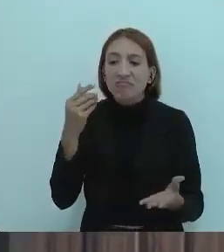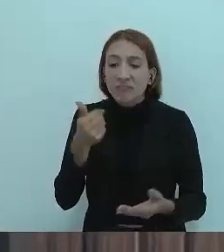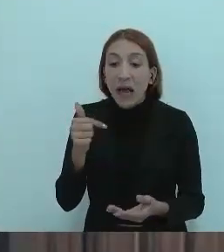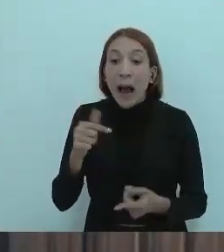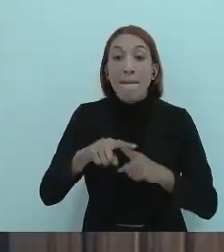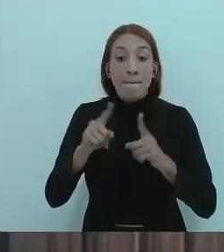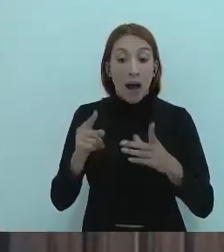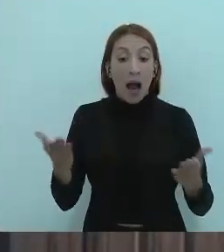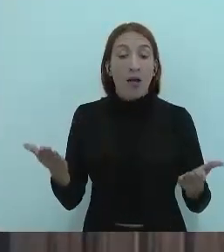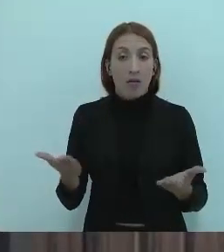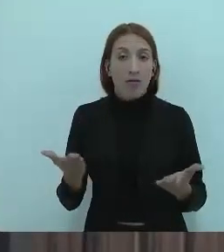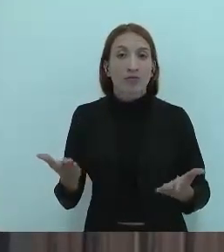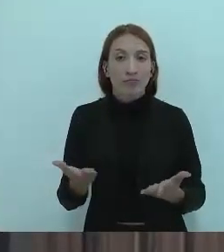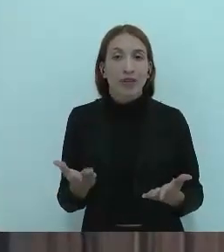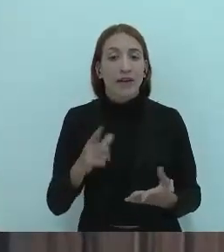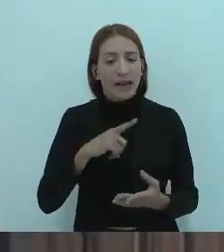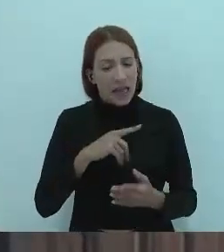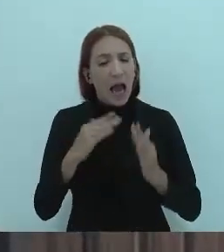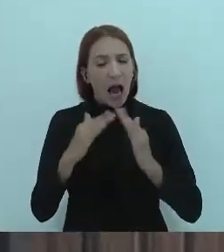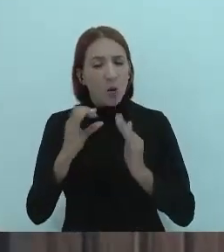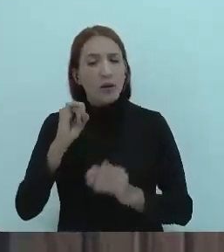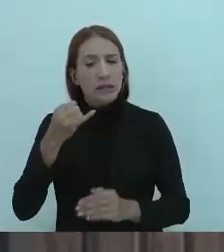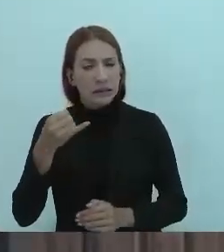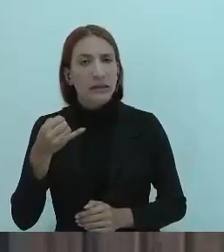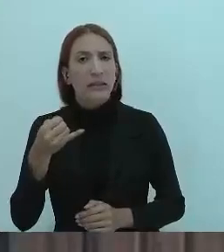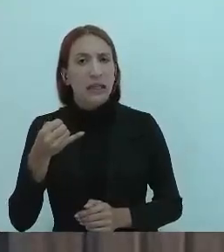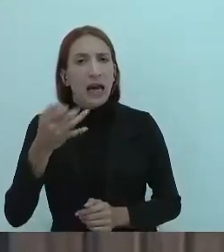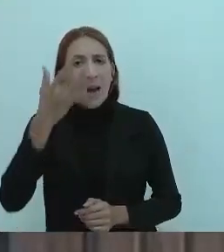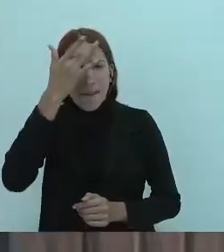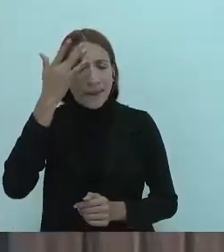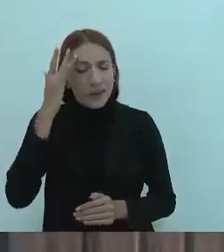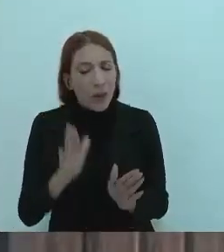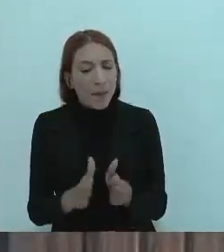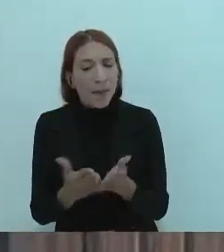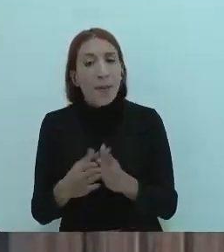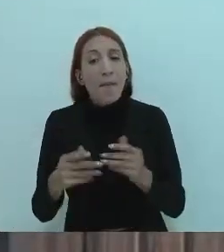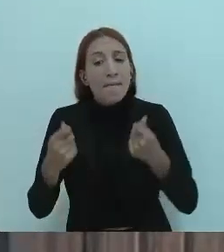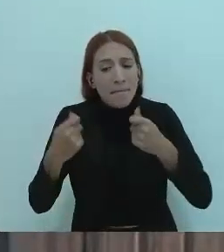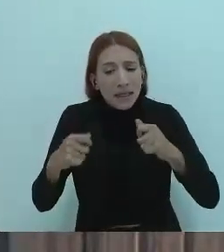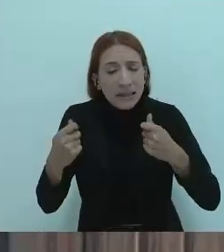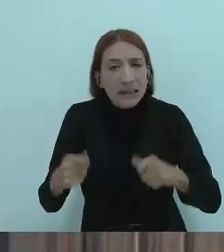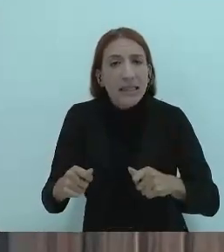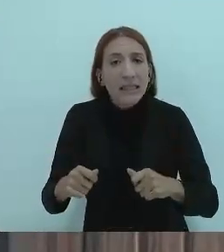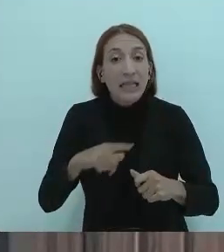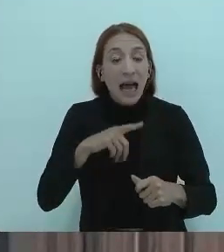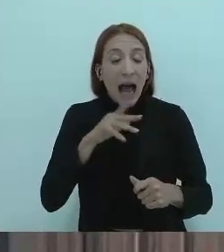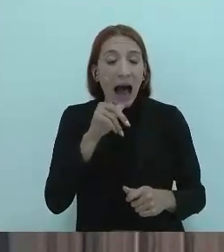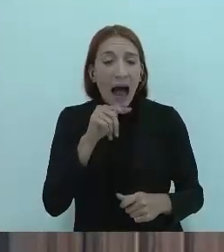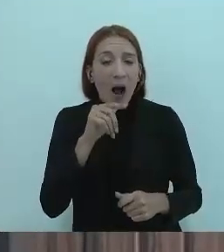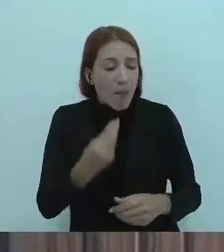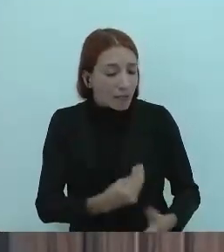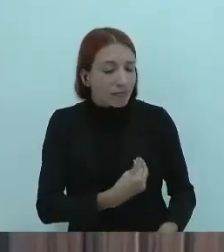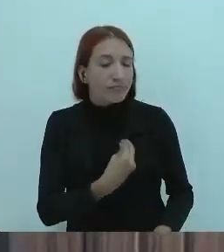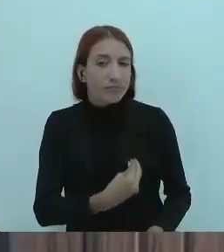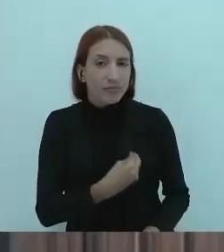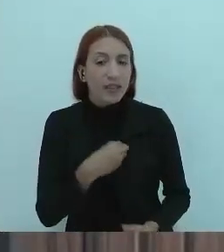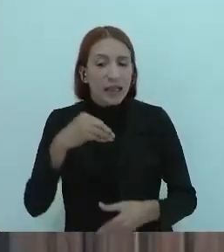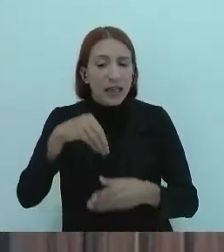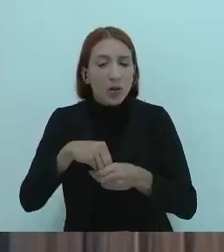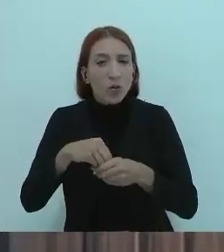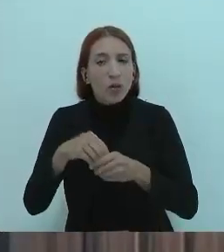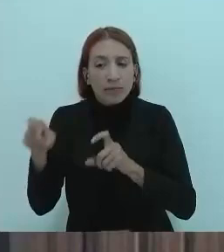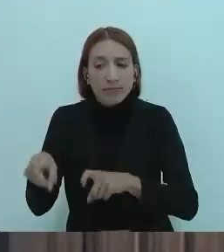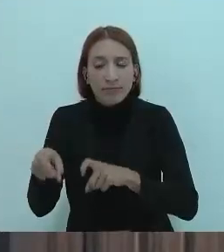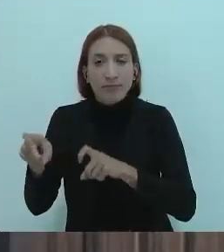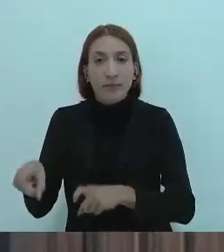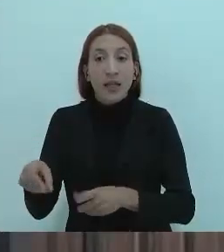com o nosso prefeito Dr Marcelo vai chegar água sim para aquelas pessoas mais carentes que precisa da água para sobreviver ali dentro da comunidade arara então a